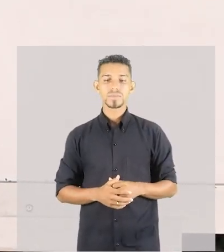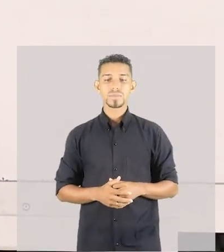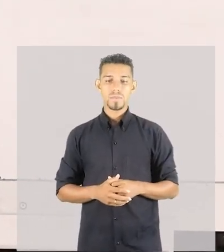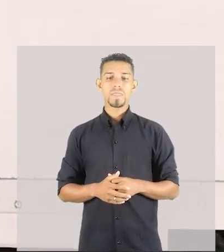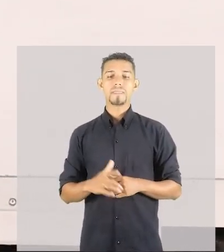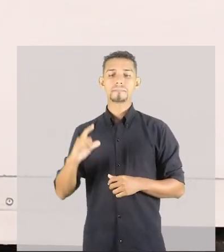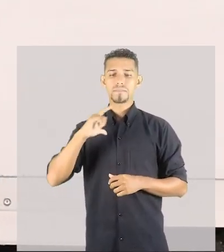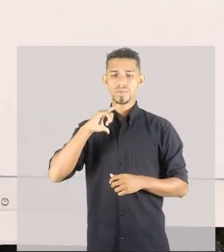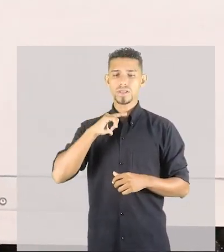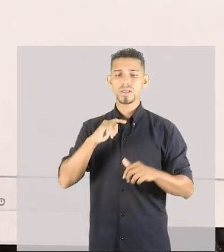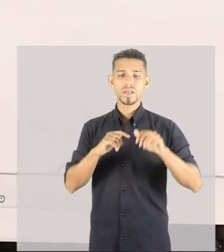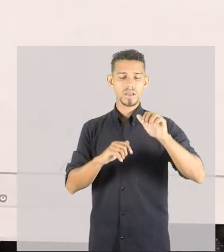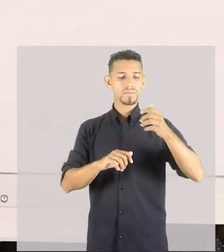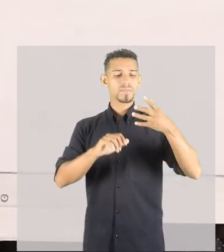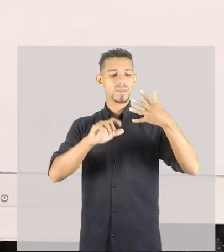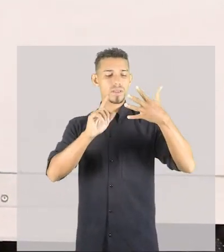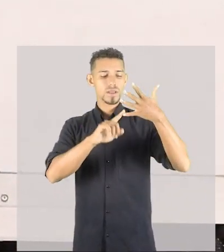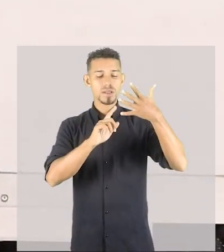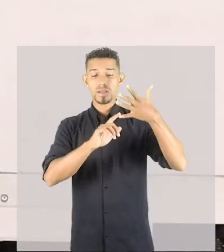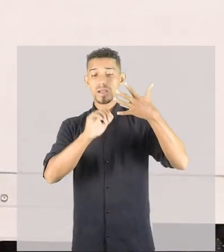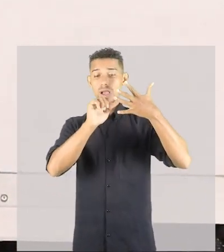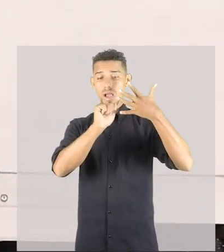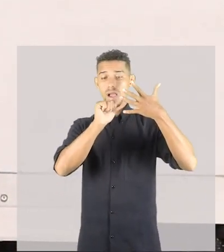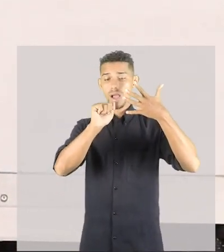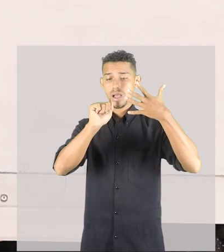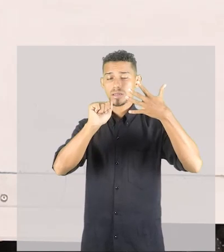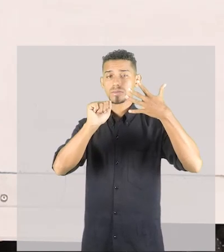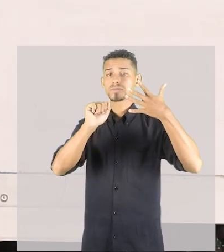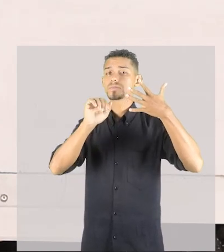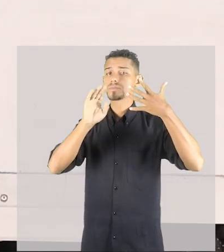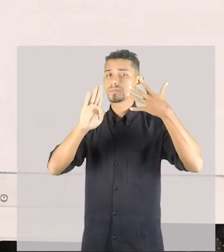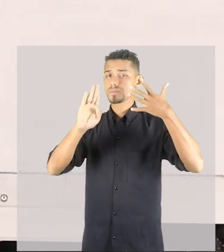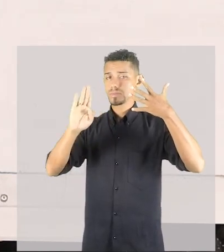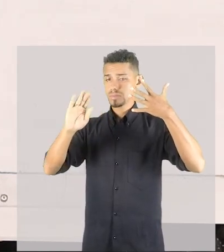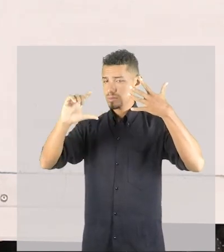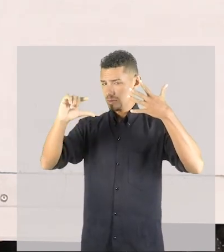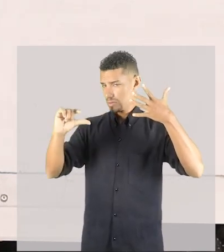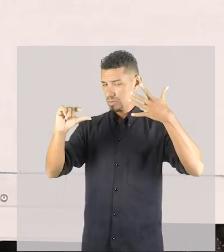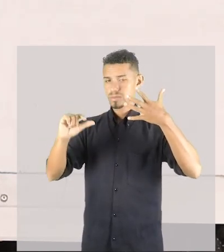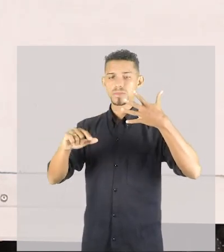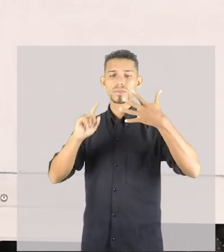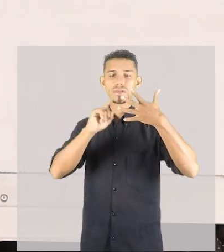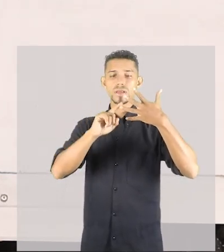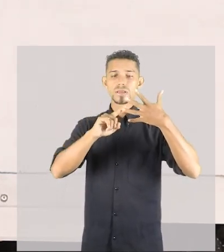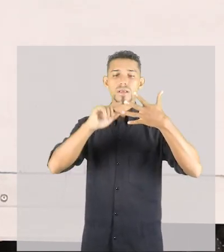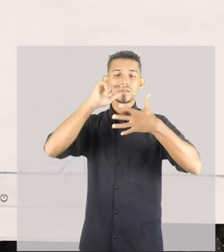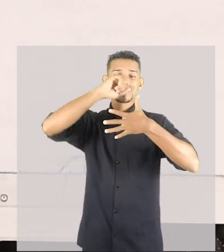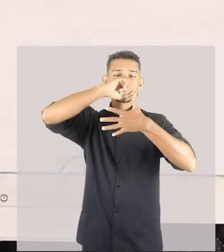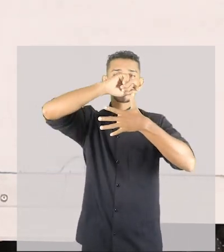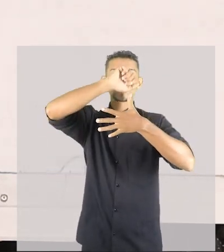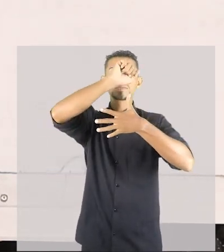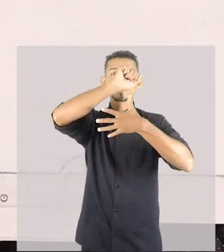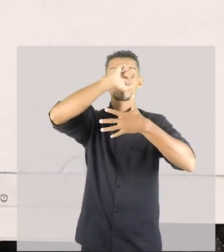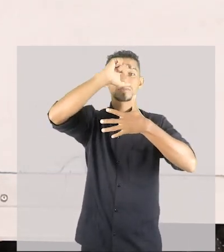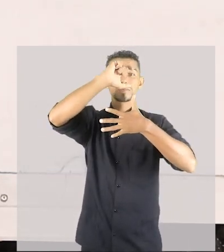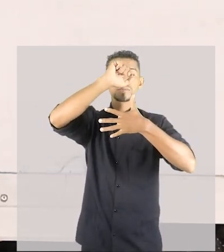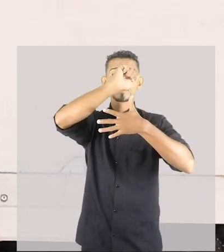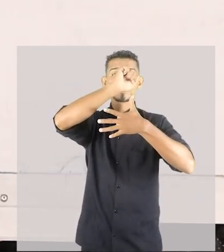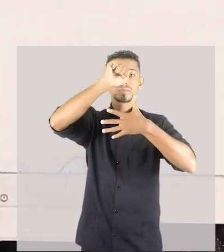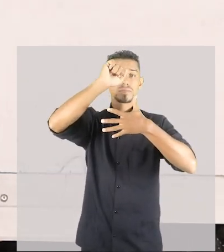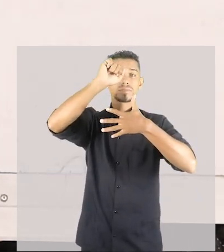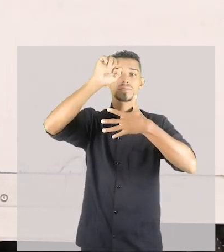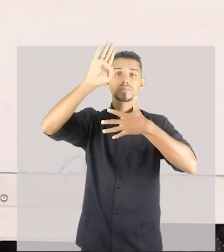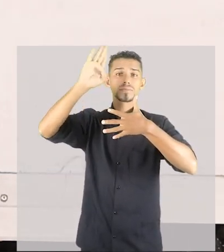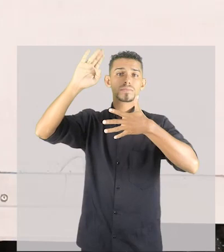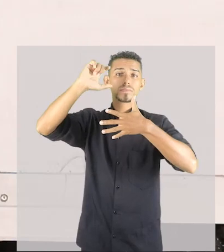indivíduo totalmente recessivo, aqui eu tenho um indivíduo totalmente dominante, certo? E aí eu vou aqui, ó,